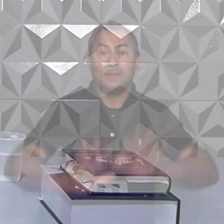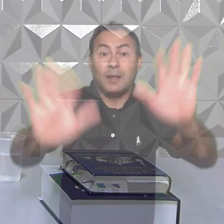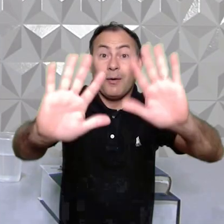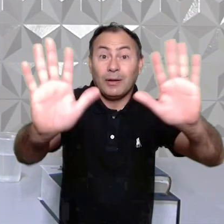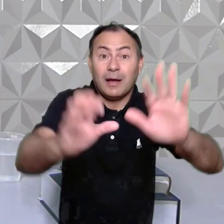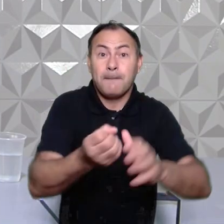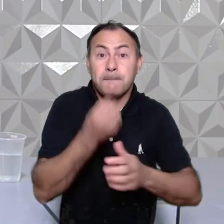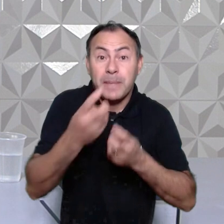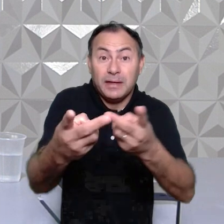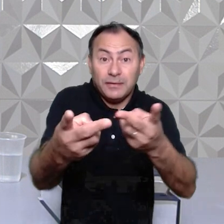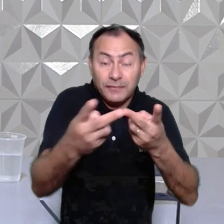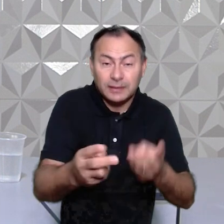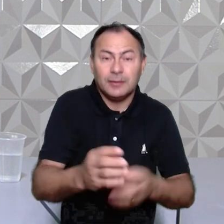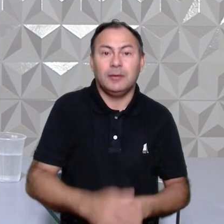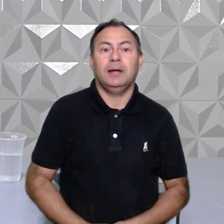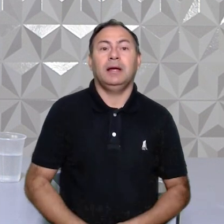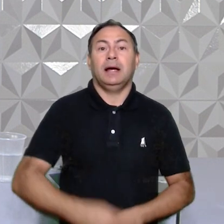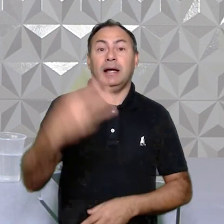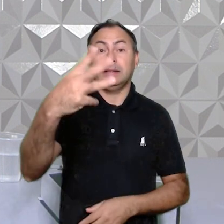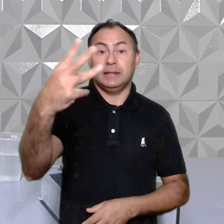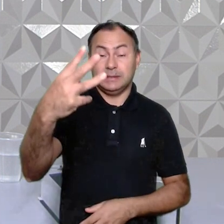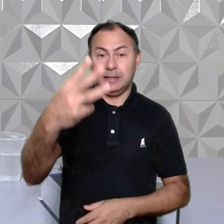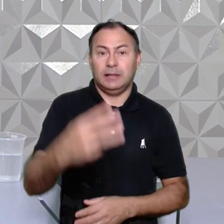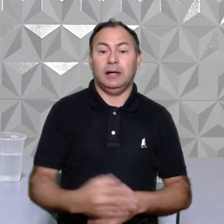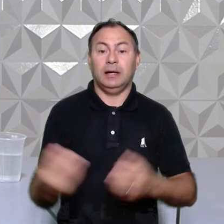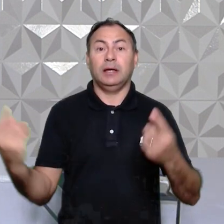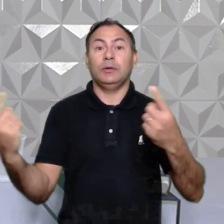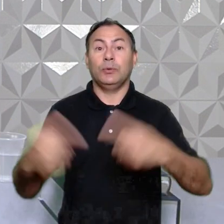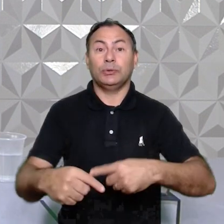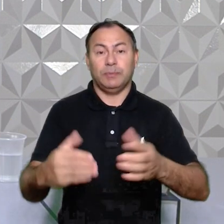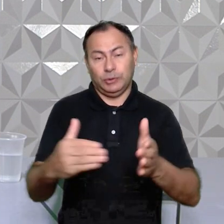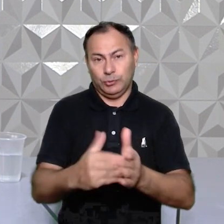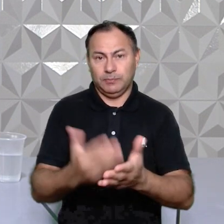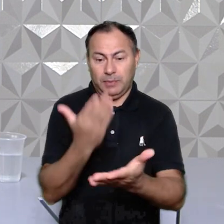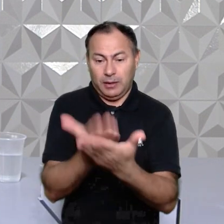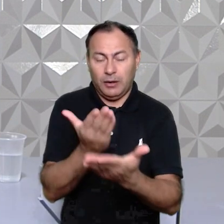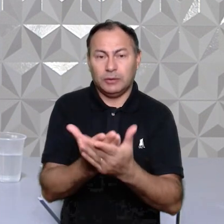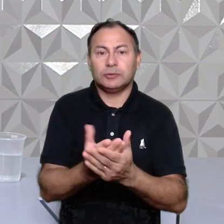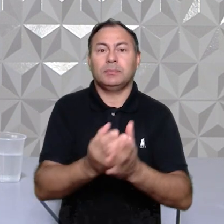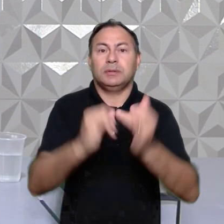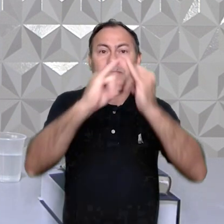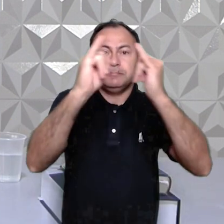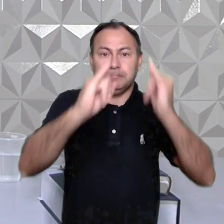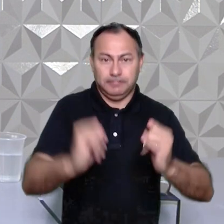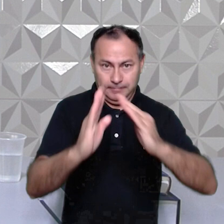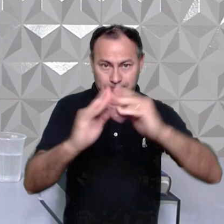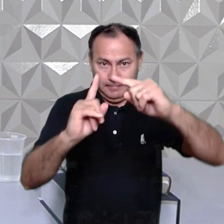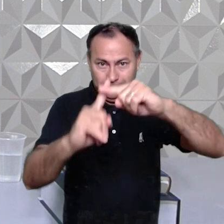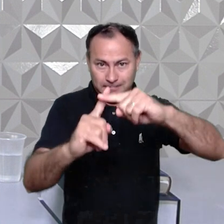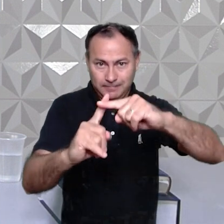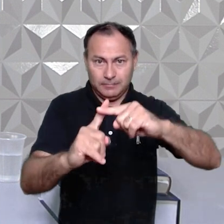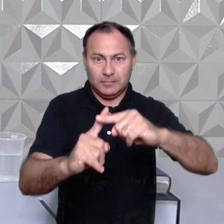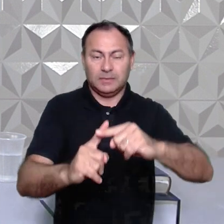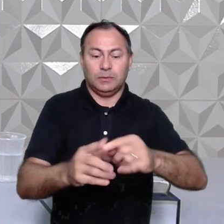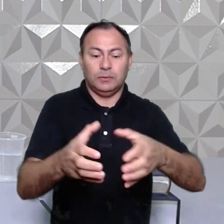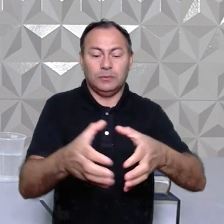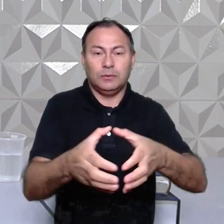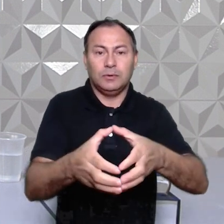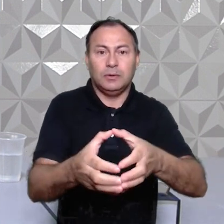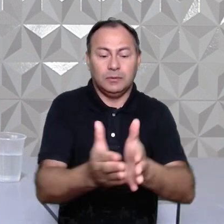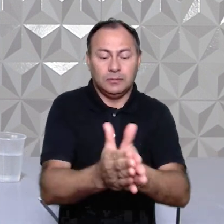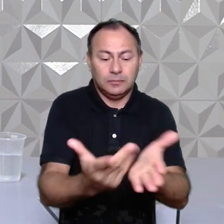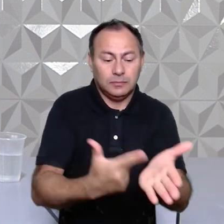Olá, seja bem-vindo para a terceira e última aula sobre as imagens da Igreja da